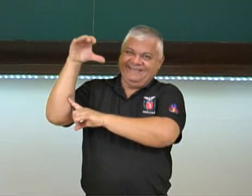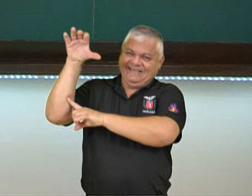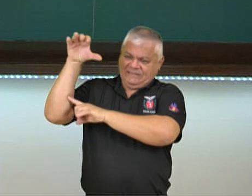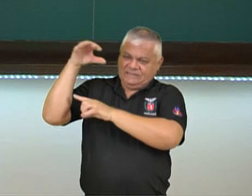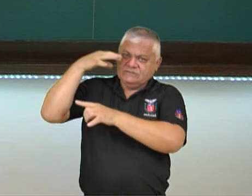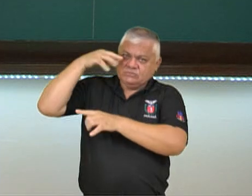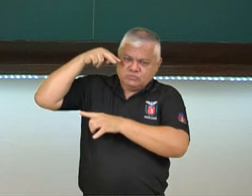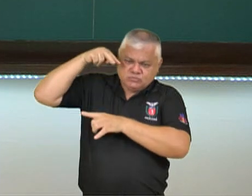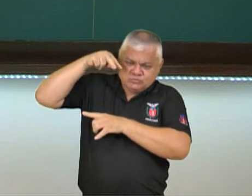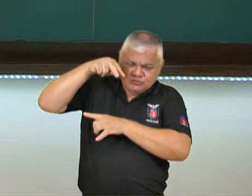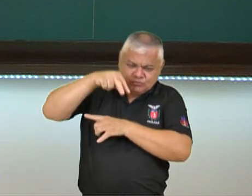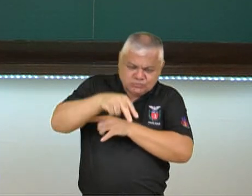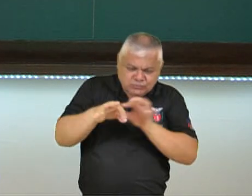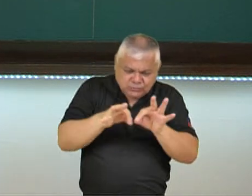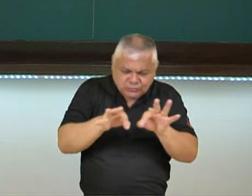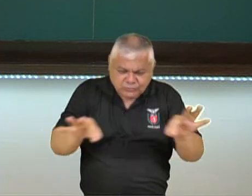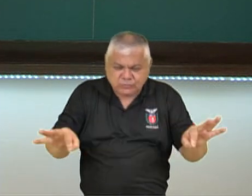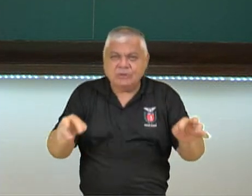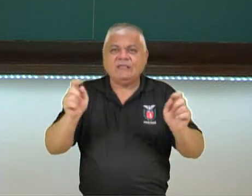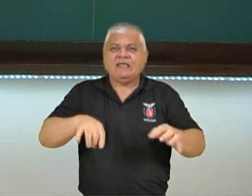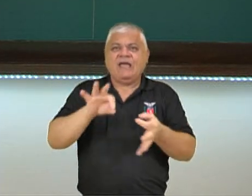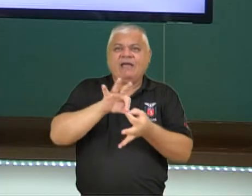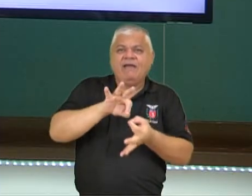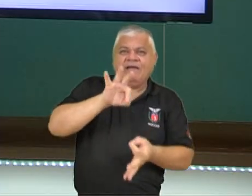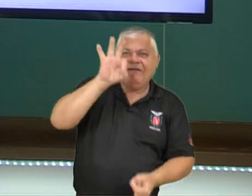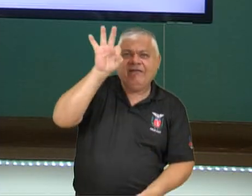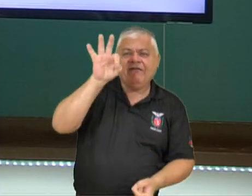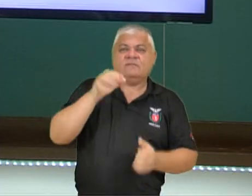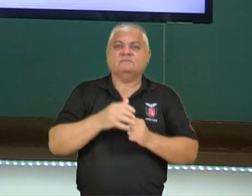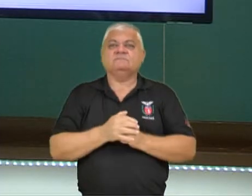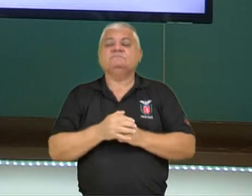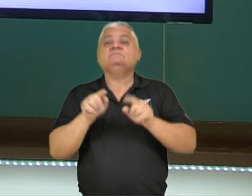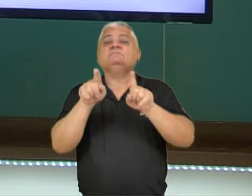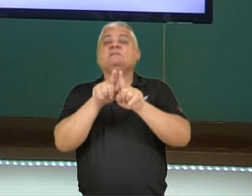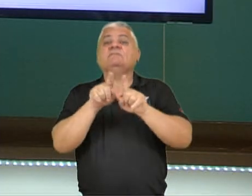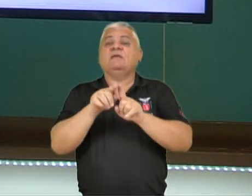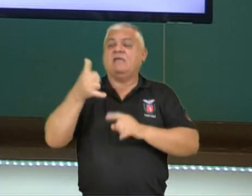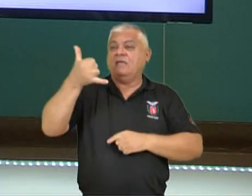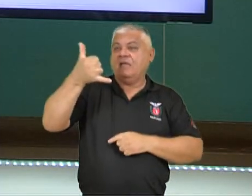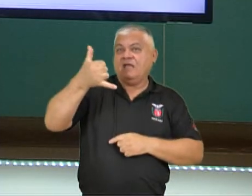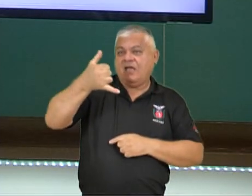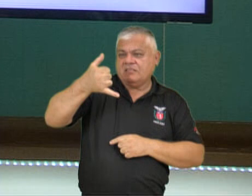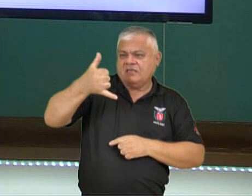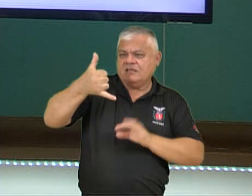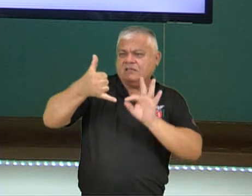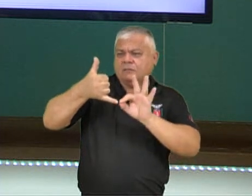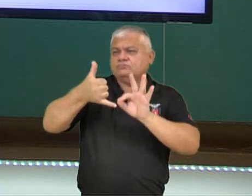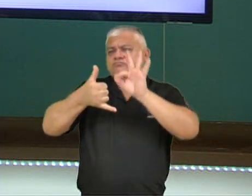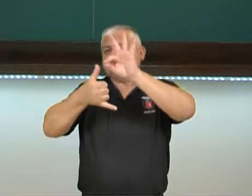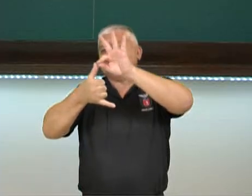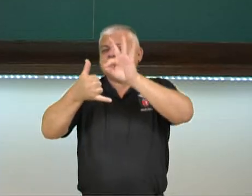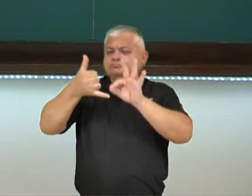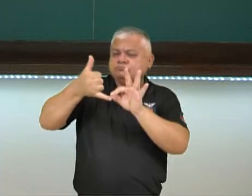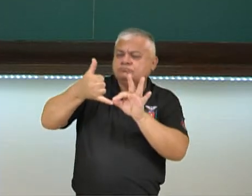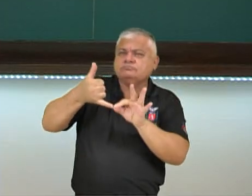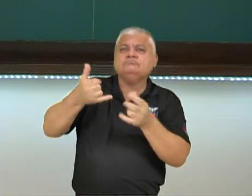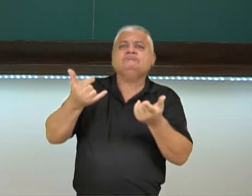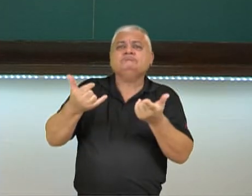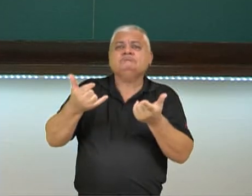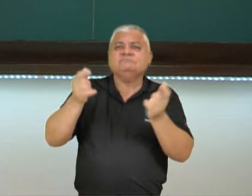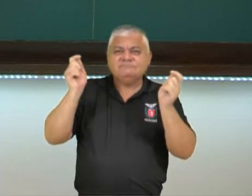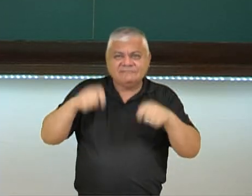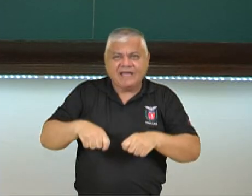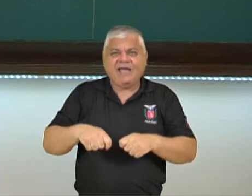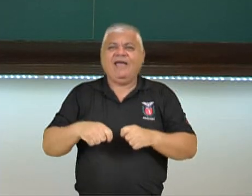Utilizando escalas, réguas e assim por diante. E, por exemplo, comprimento de caneta, massa de um corpo, a caneta você vai utilizar por uma